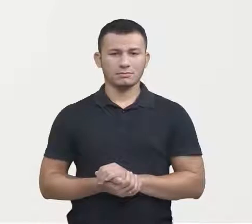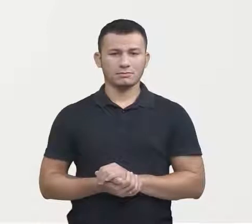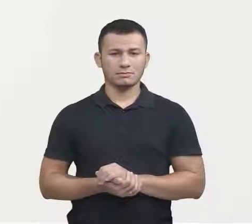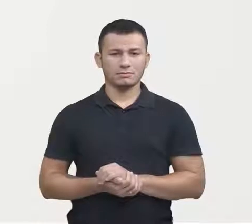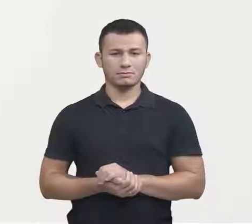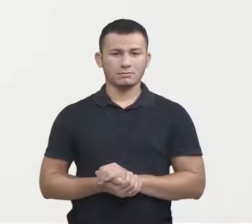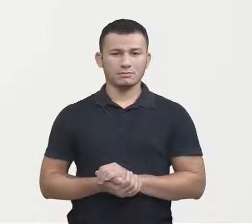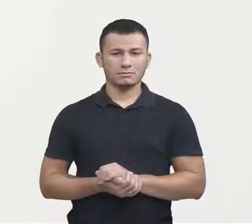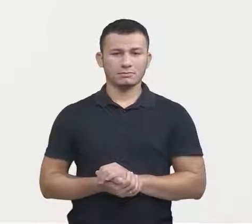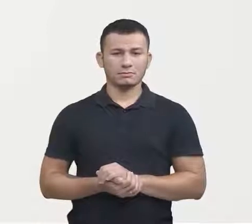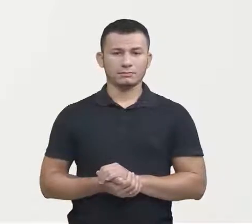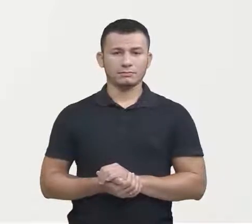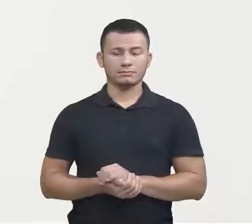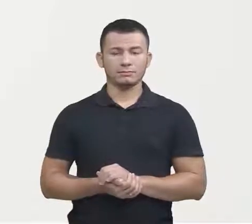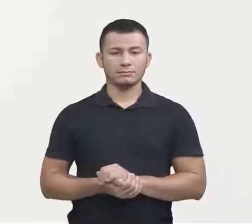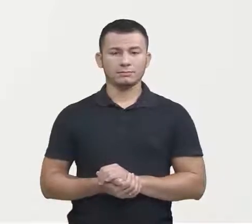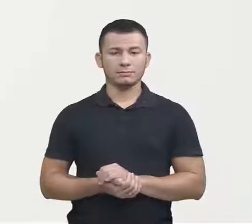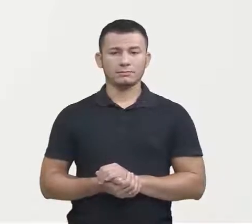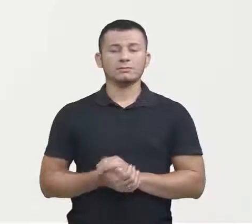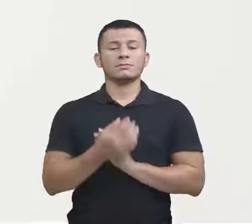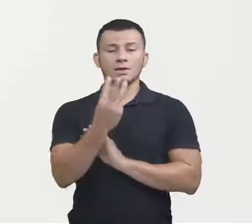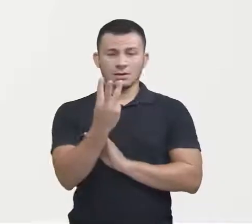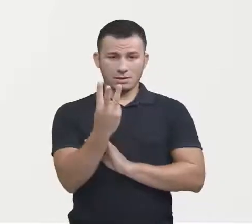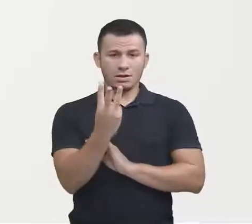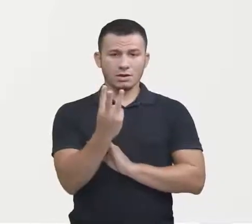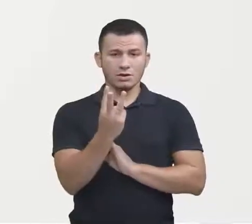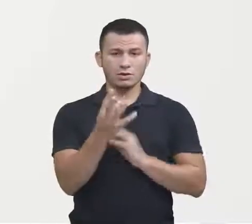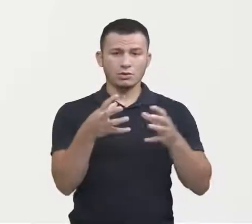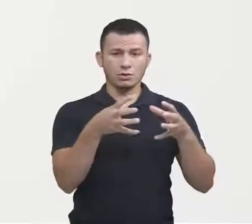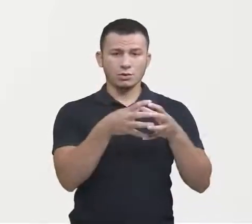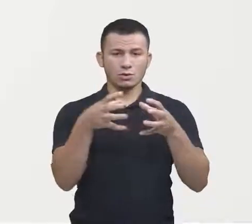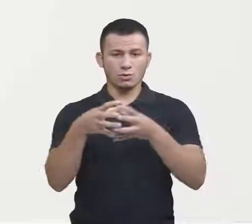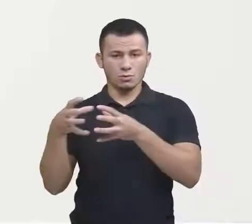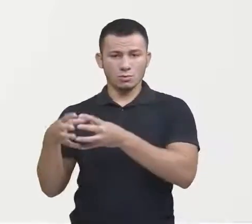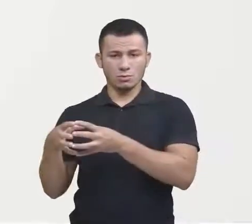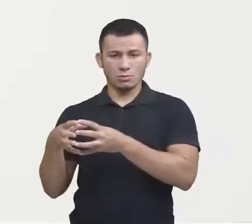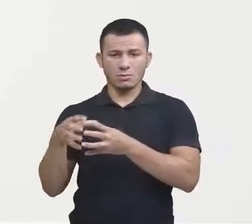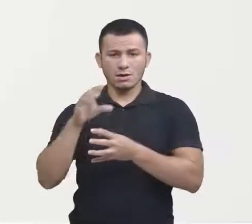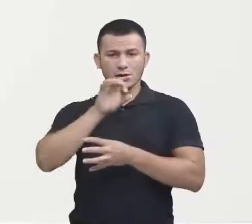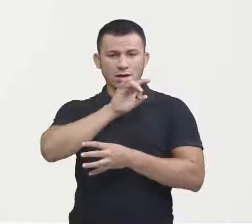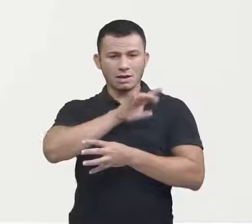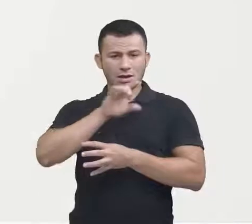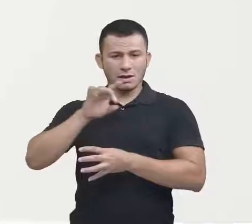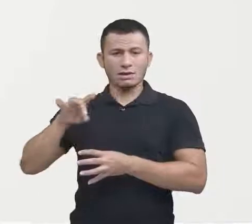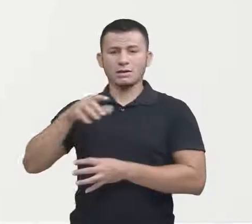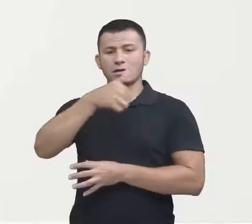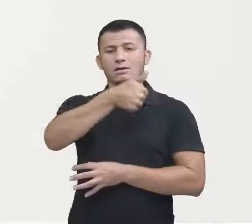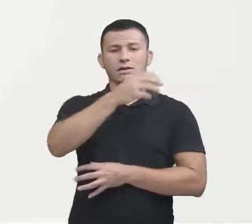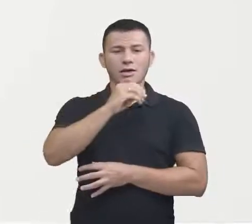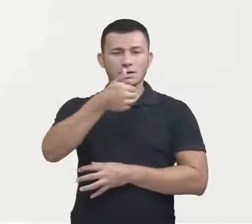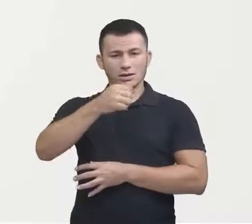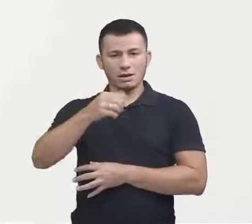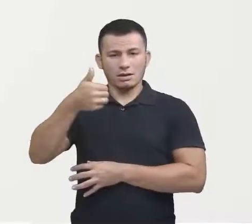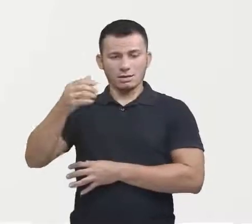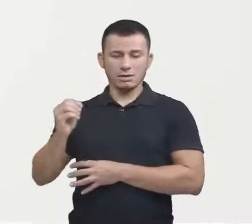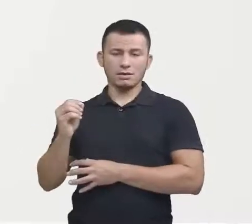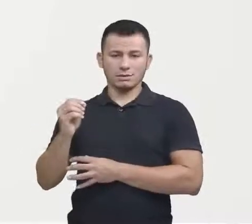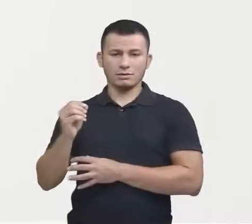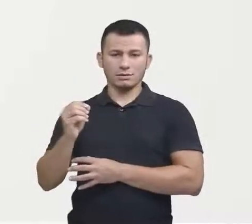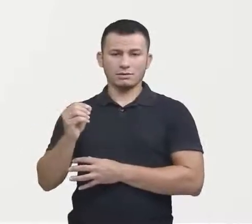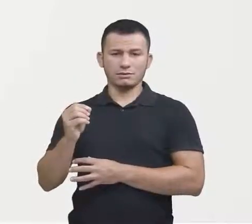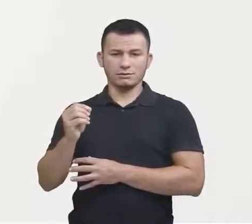aqui eu tenho três grupos com 10 1 2